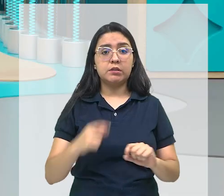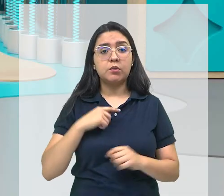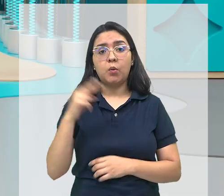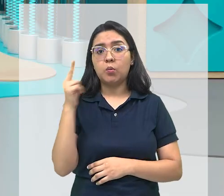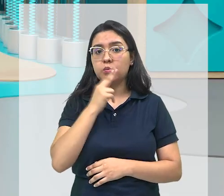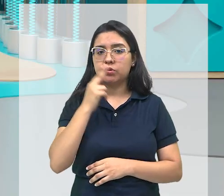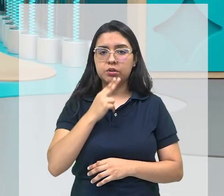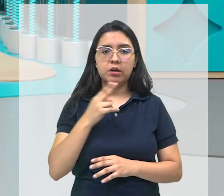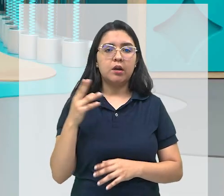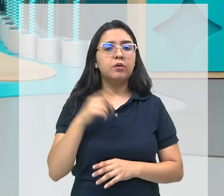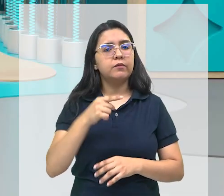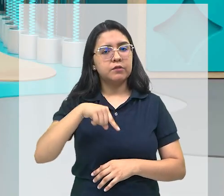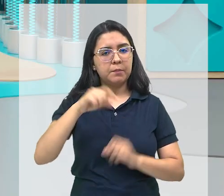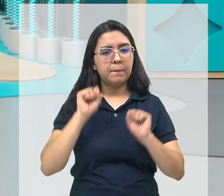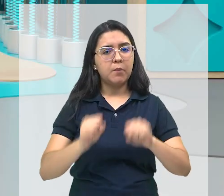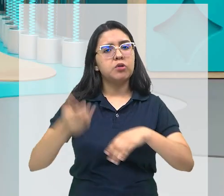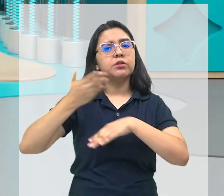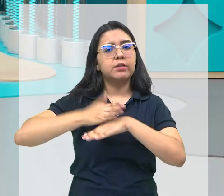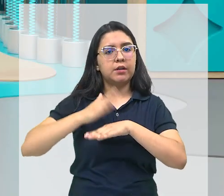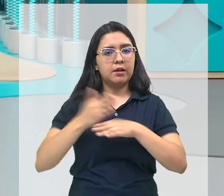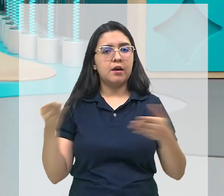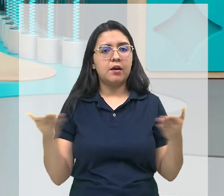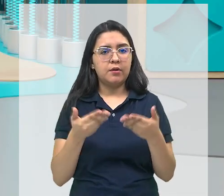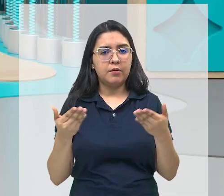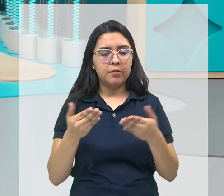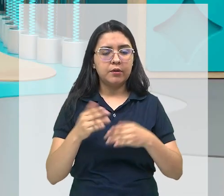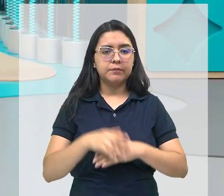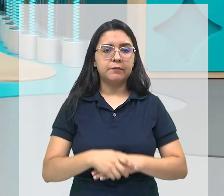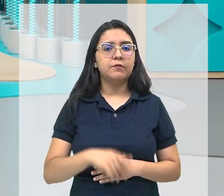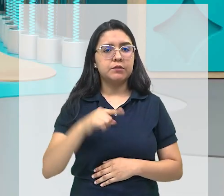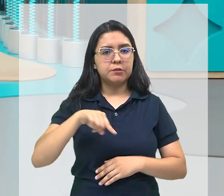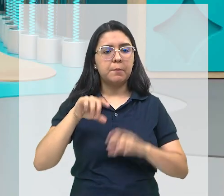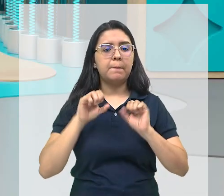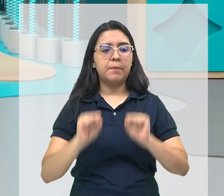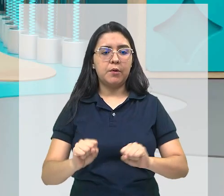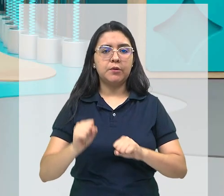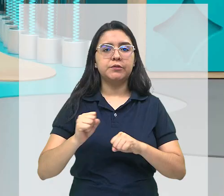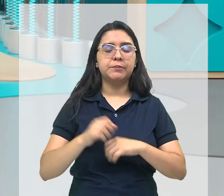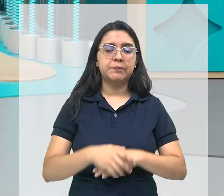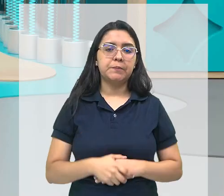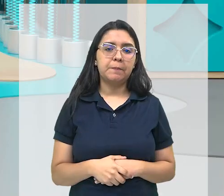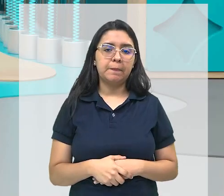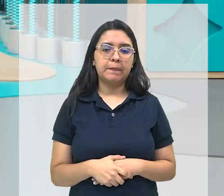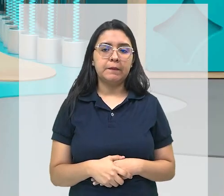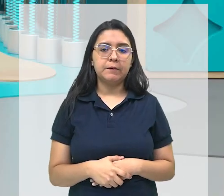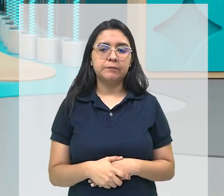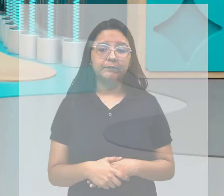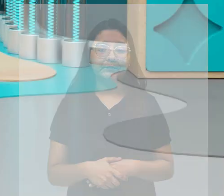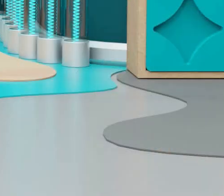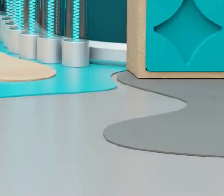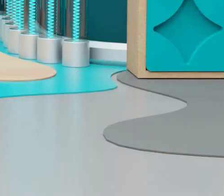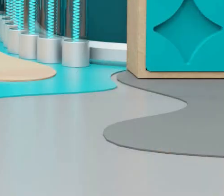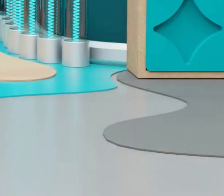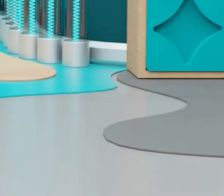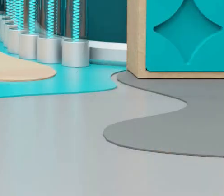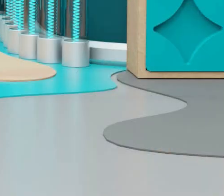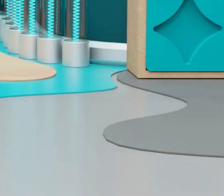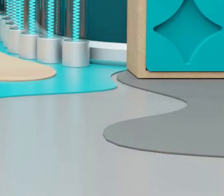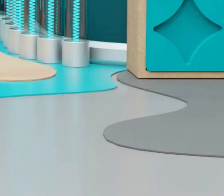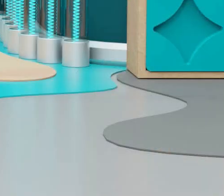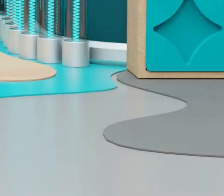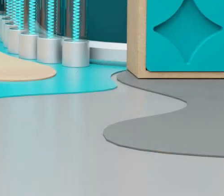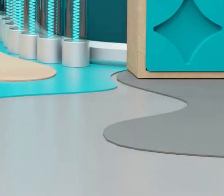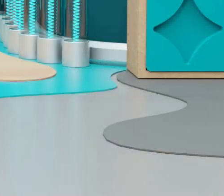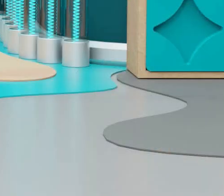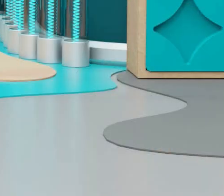já comece a treinar aí. Treine aí enquanto eu estou falando aqui, vocês já podem ir fazendo aí. Chega no colega aí, ó, um pouquinho, pede para